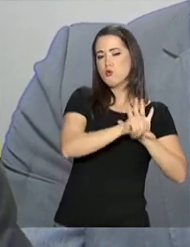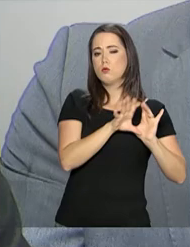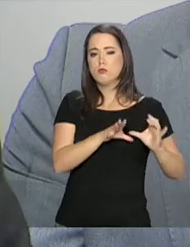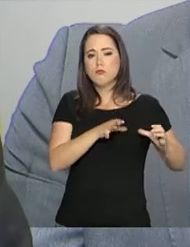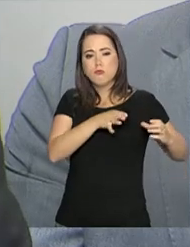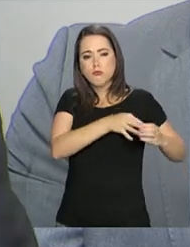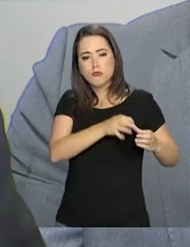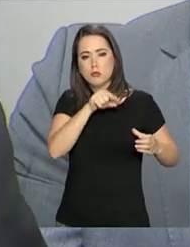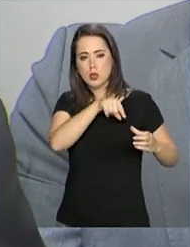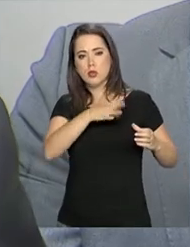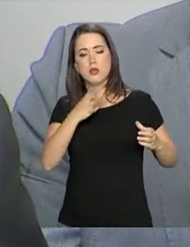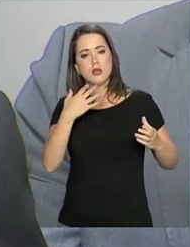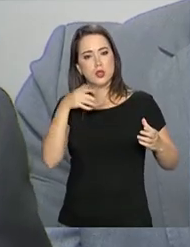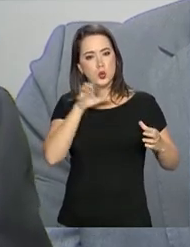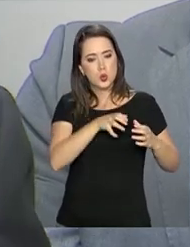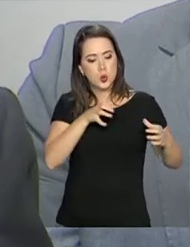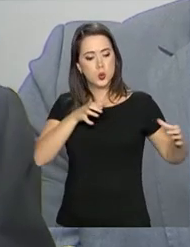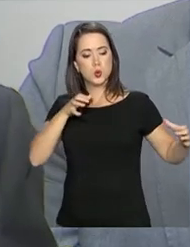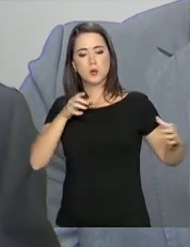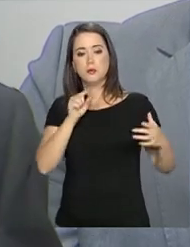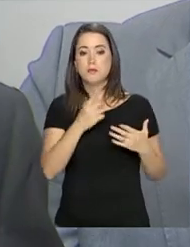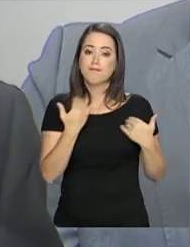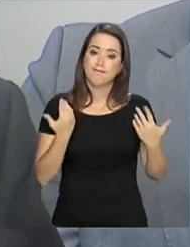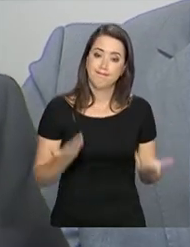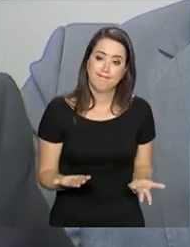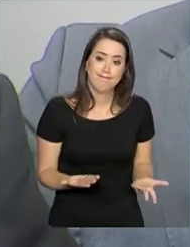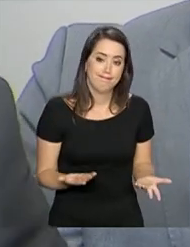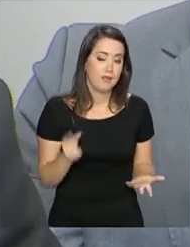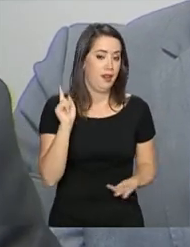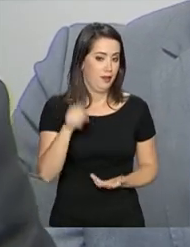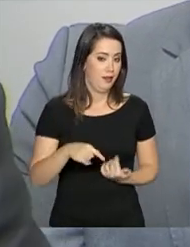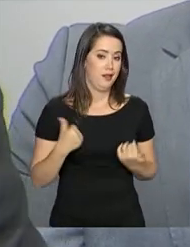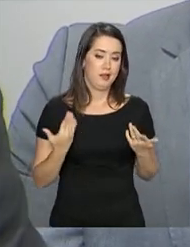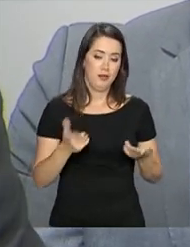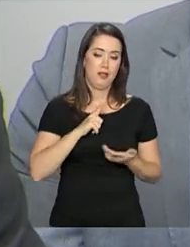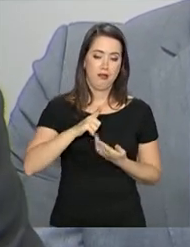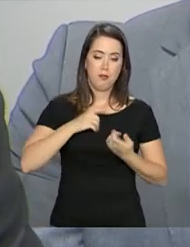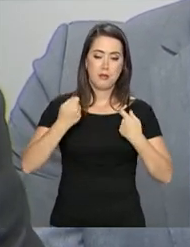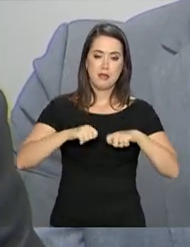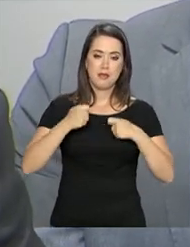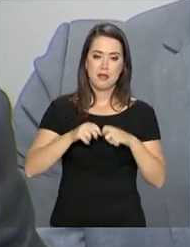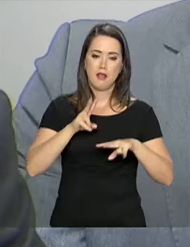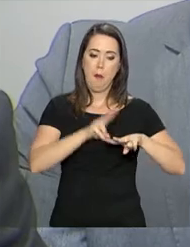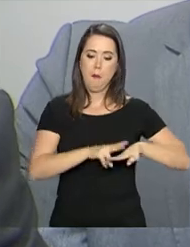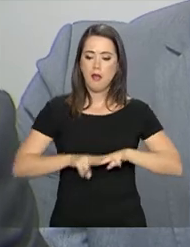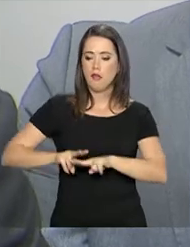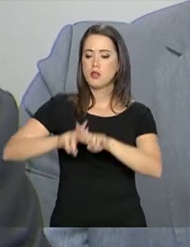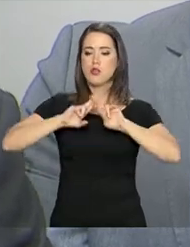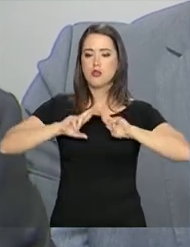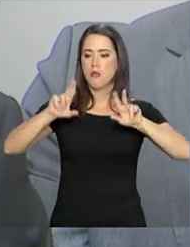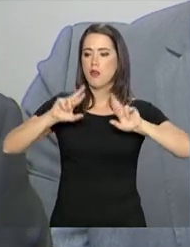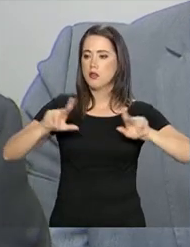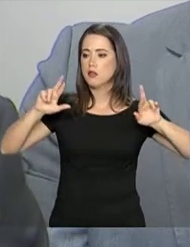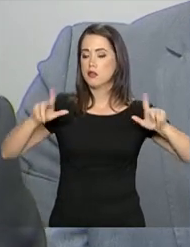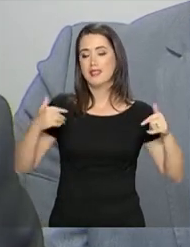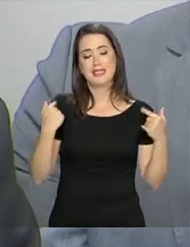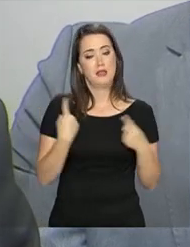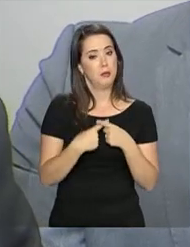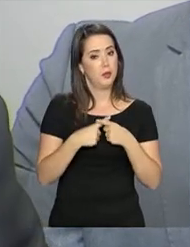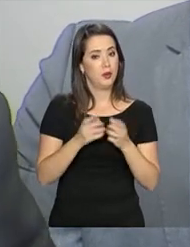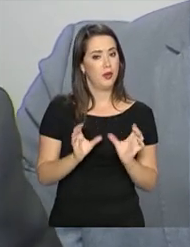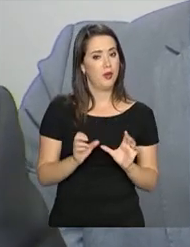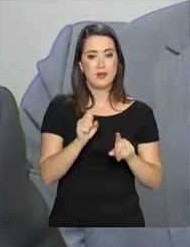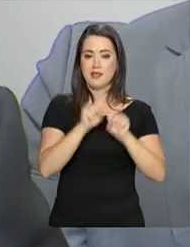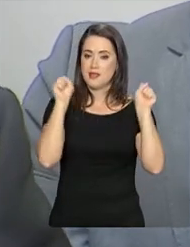membro de uma grande facção criminosa então é por isso que tem que existir penas alternativas e até porque o sistema